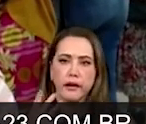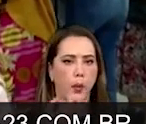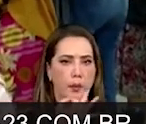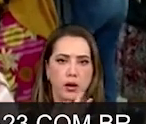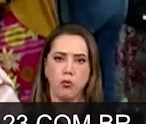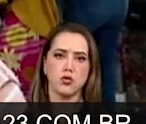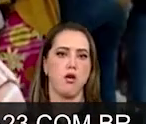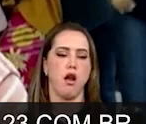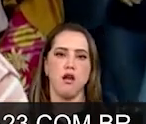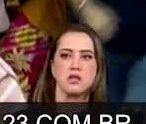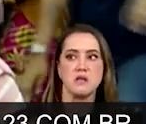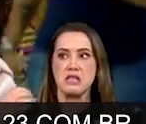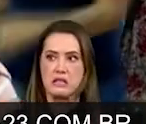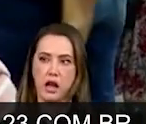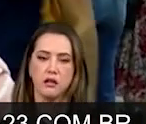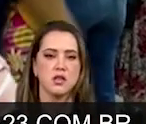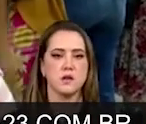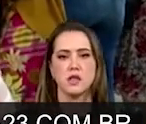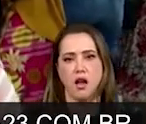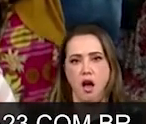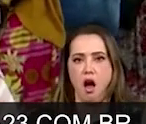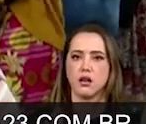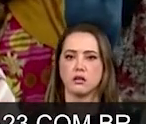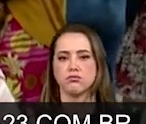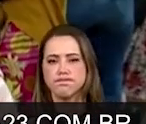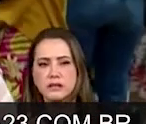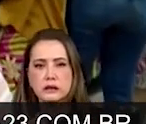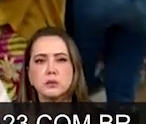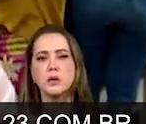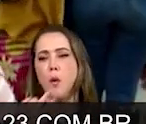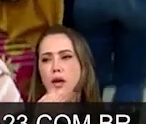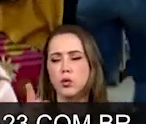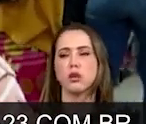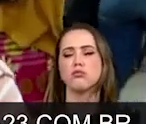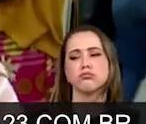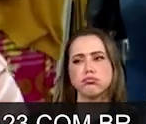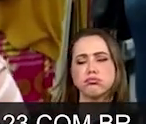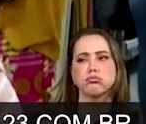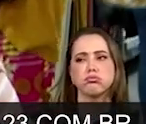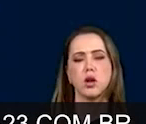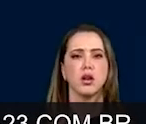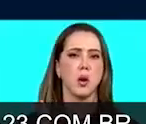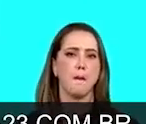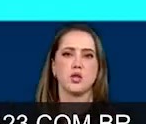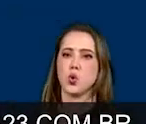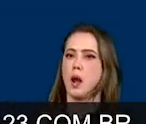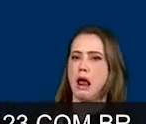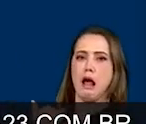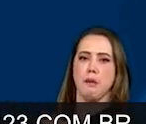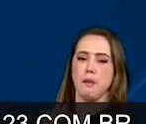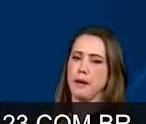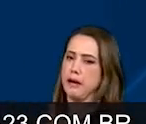não necessariamente está certo ou está errado. E entender o ponto de vista do outro. E principalmente não levar isso para o lado pessoal. As